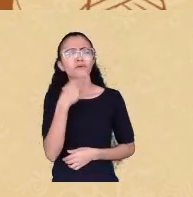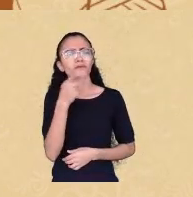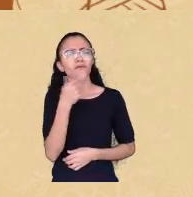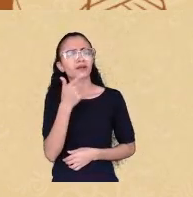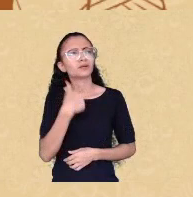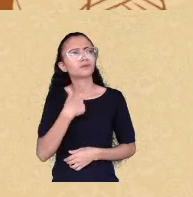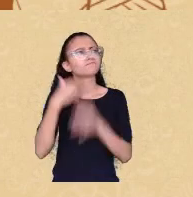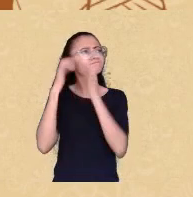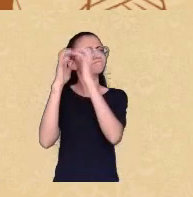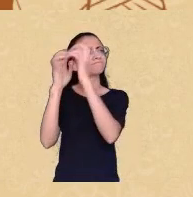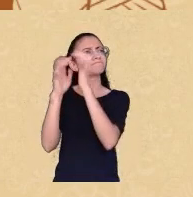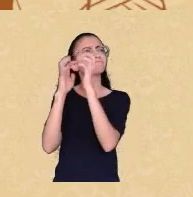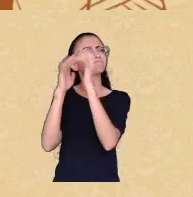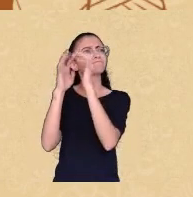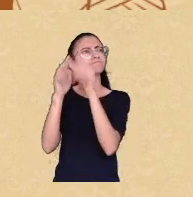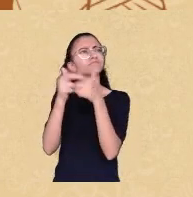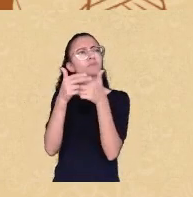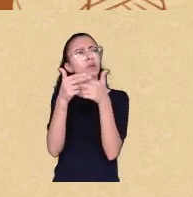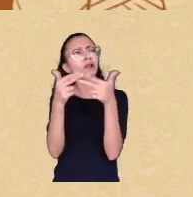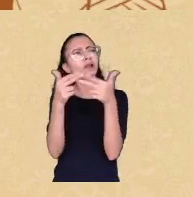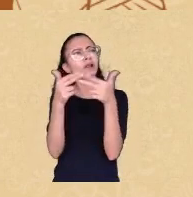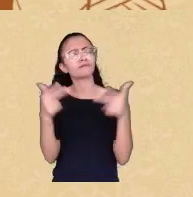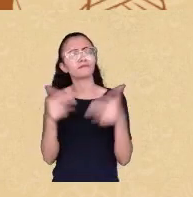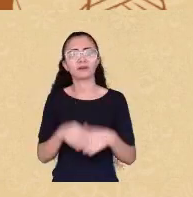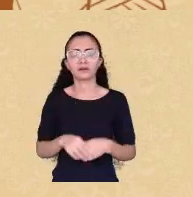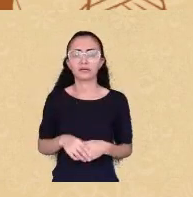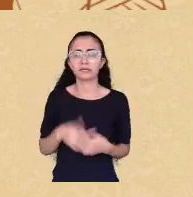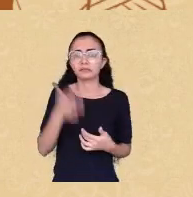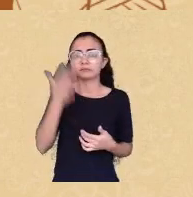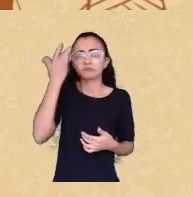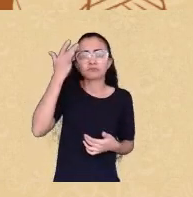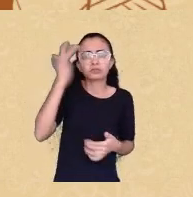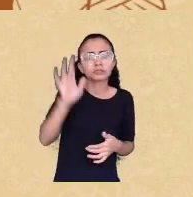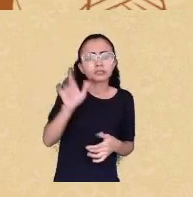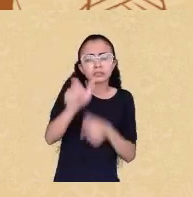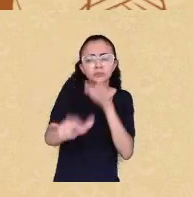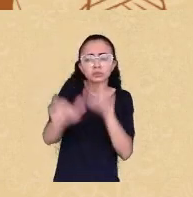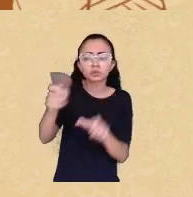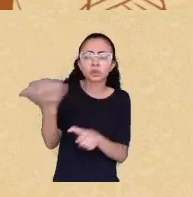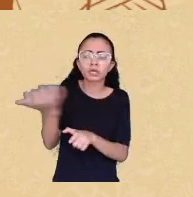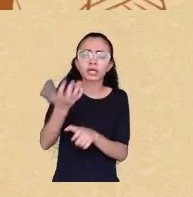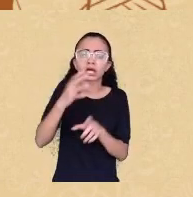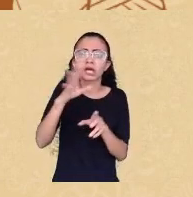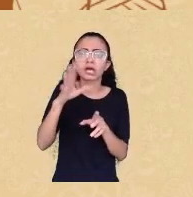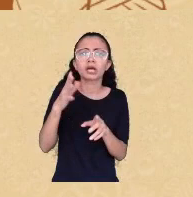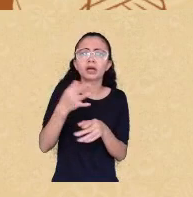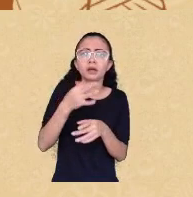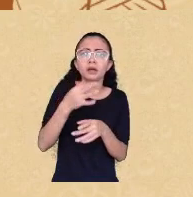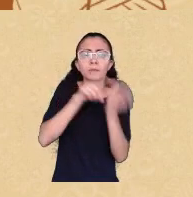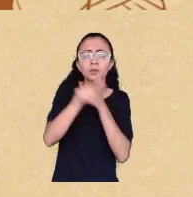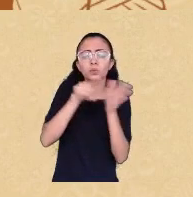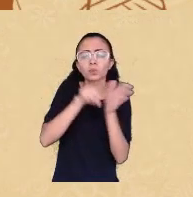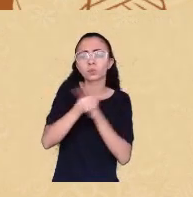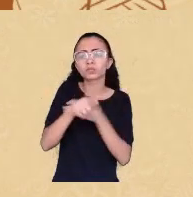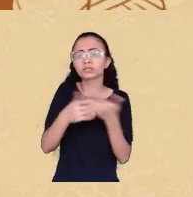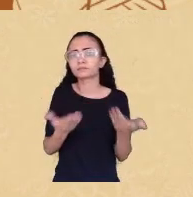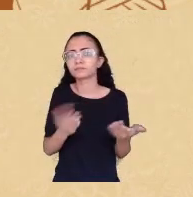sei se alguém já quer fazer alguma consideração, alguma pergunta para a Jaqueline.